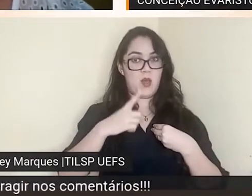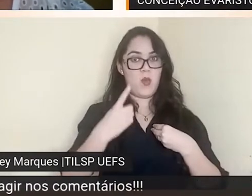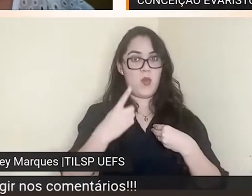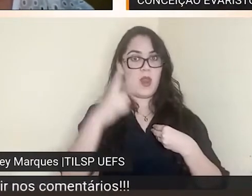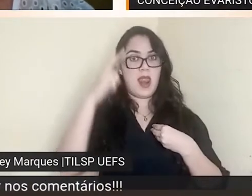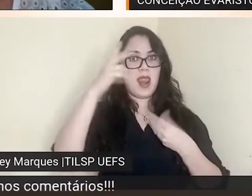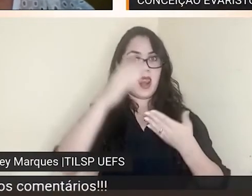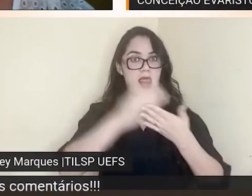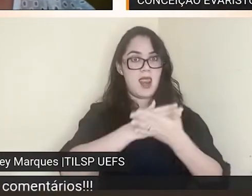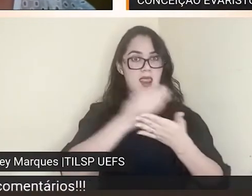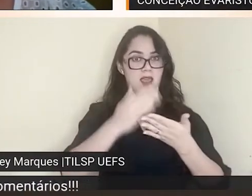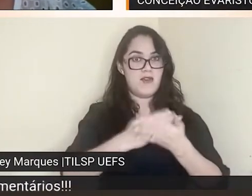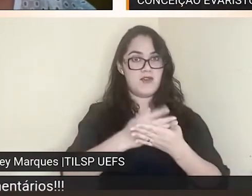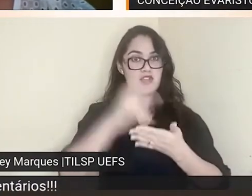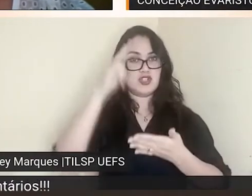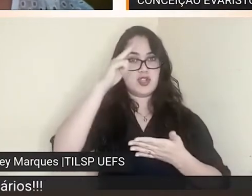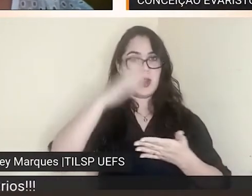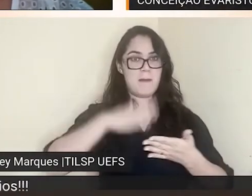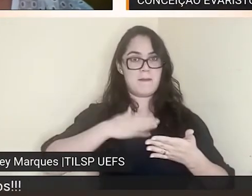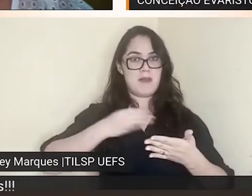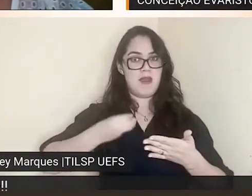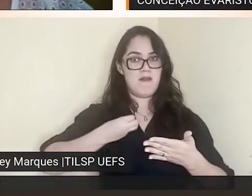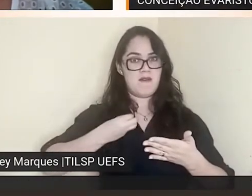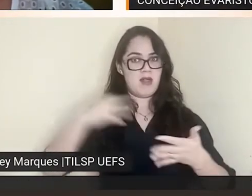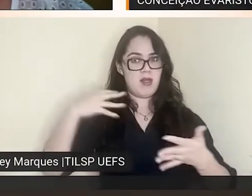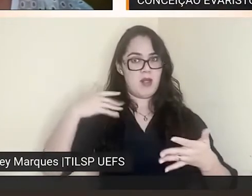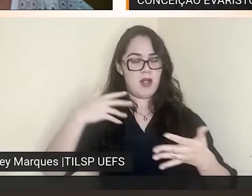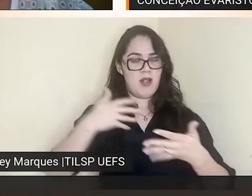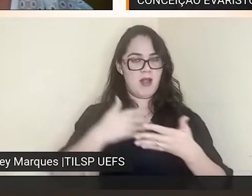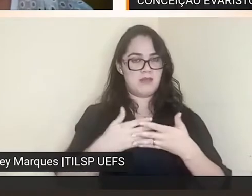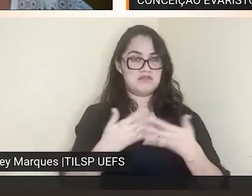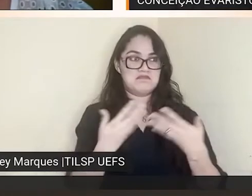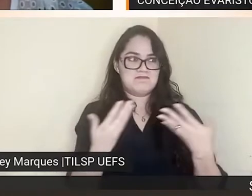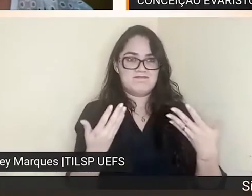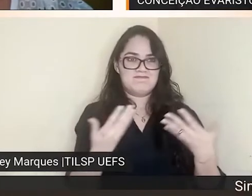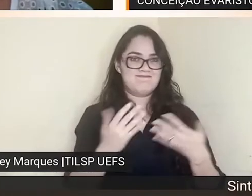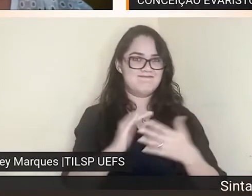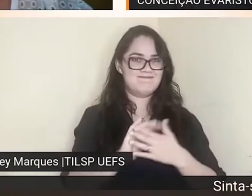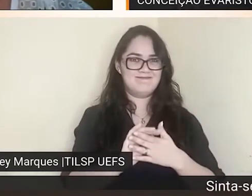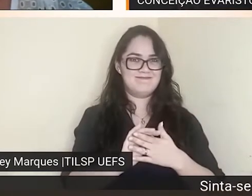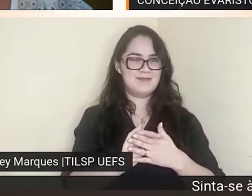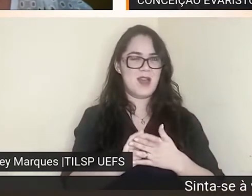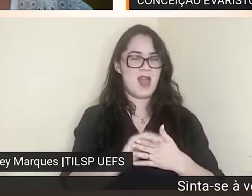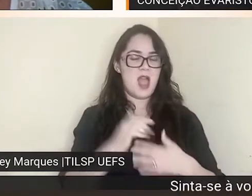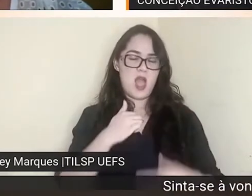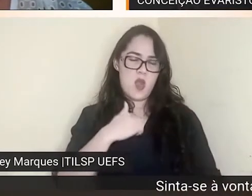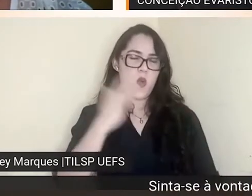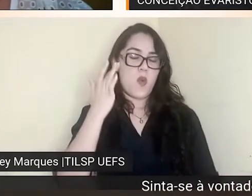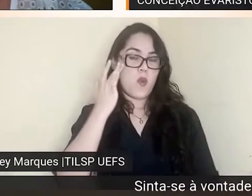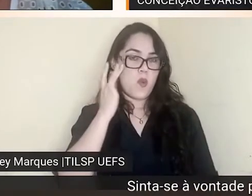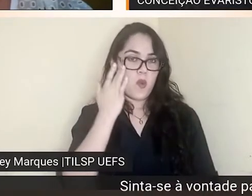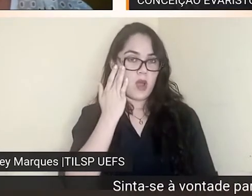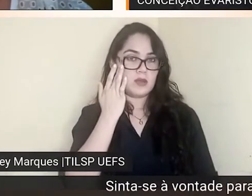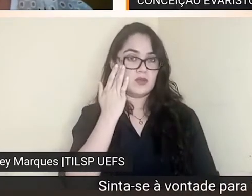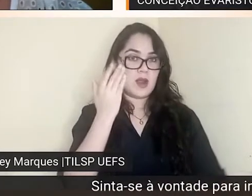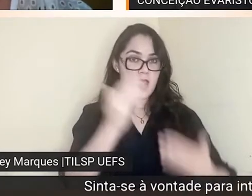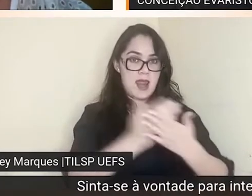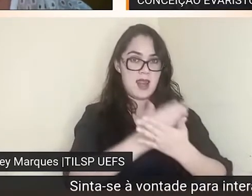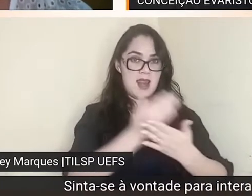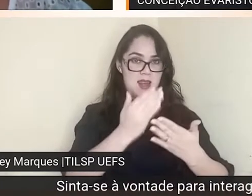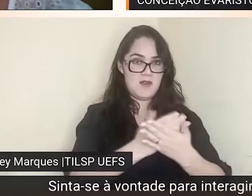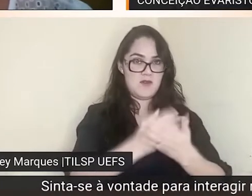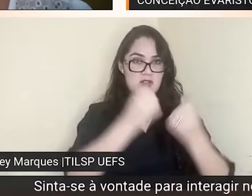não. Quem sabe um dia, que eu acho que uma autobiografia